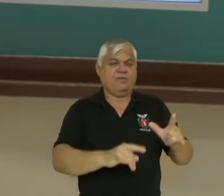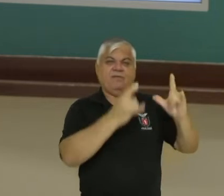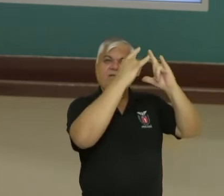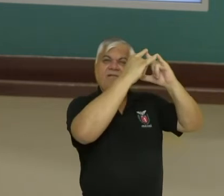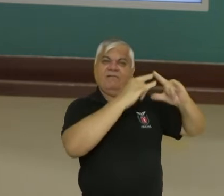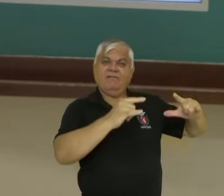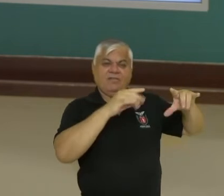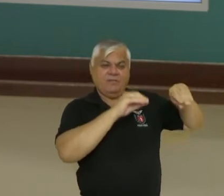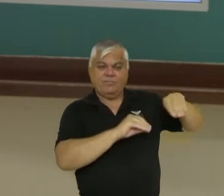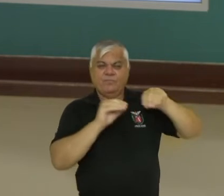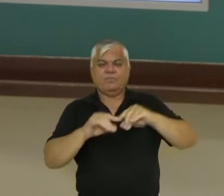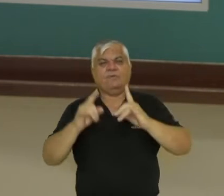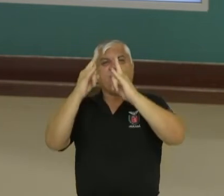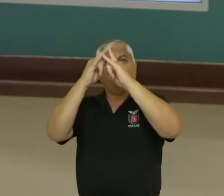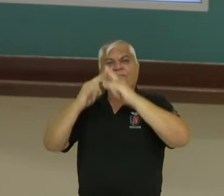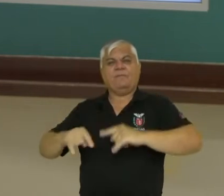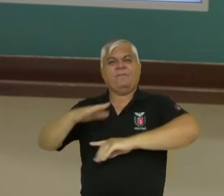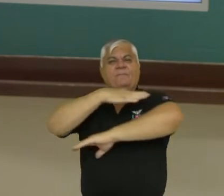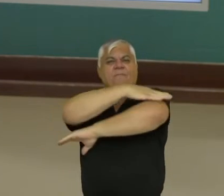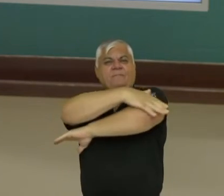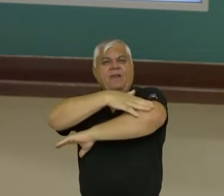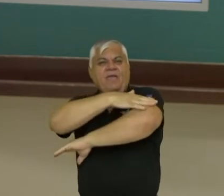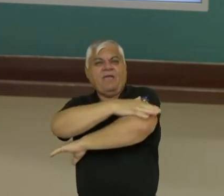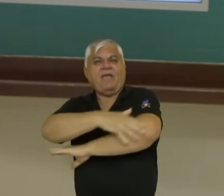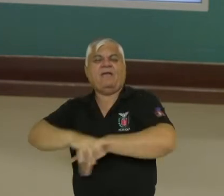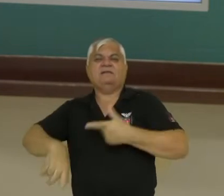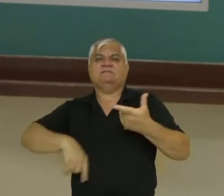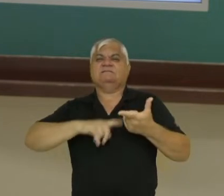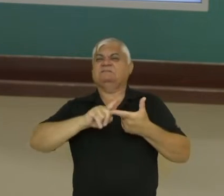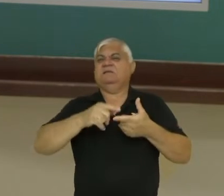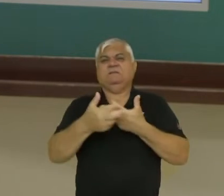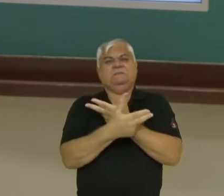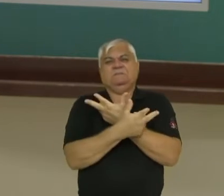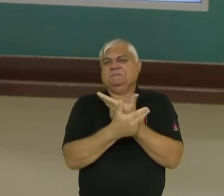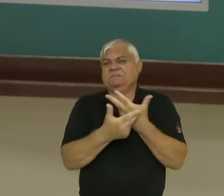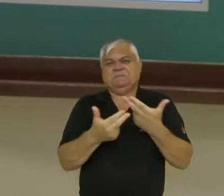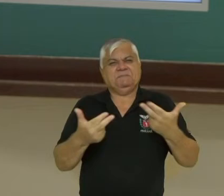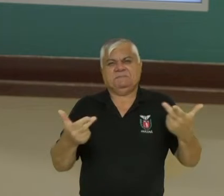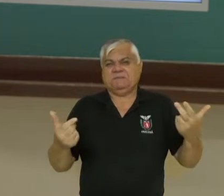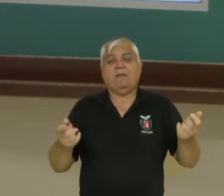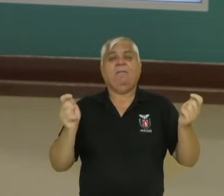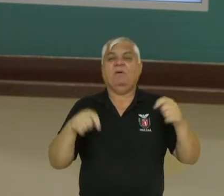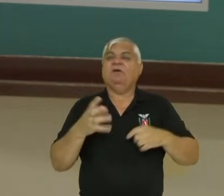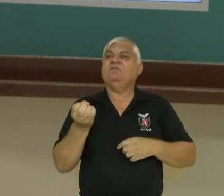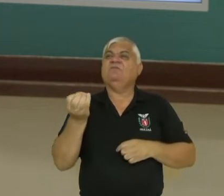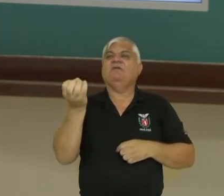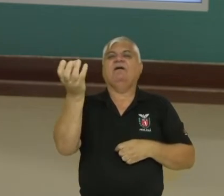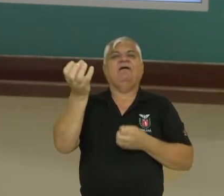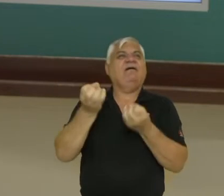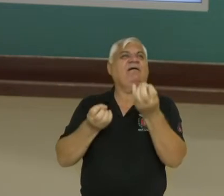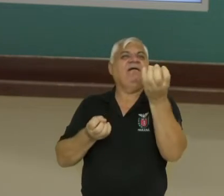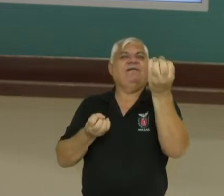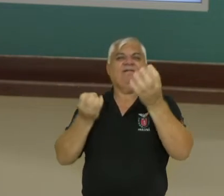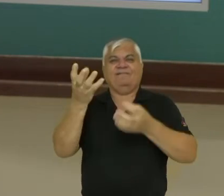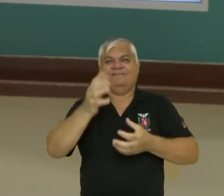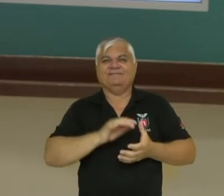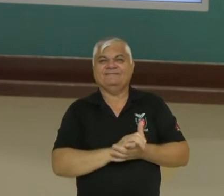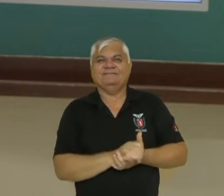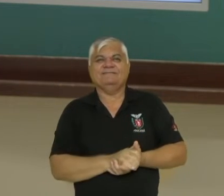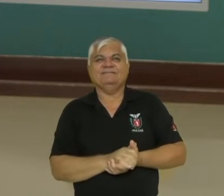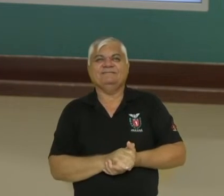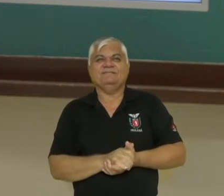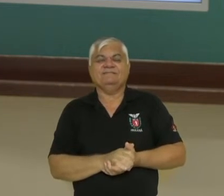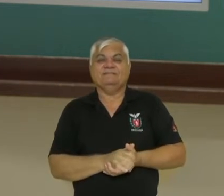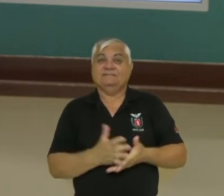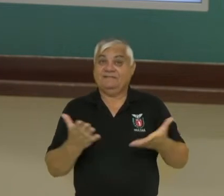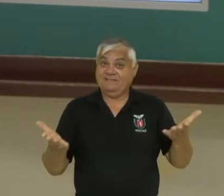né? Podendo apresentar em praça, né, em outros teatros, enfim, pode viajar com esse espetáculo. Então, quer